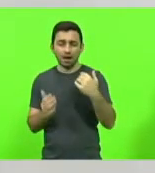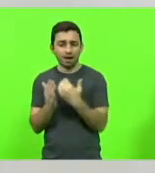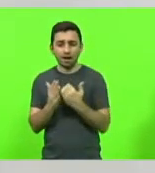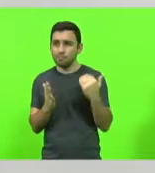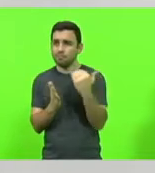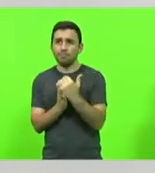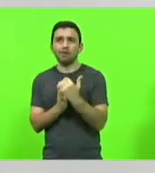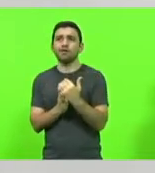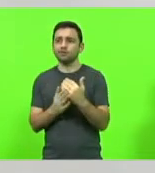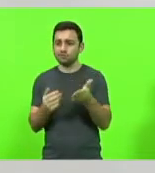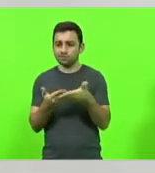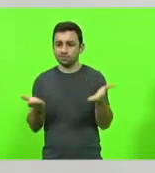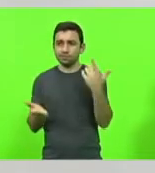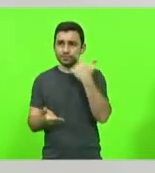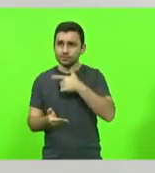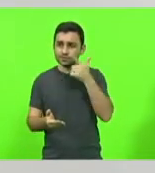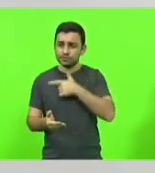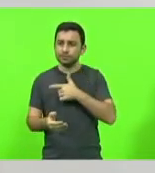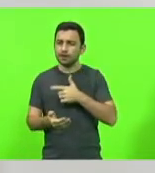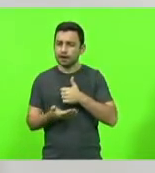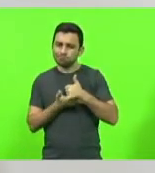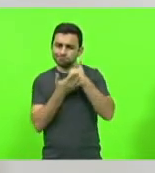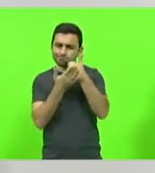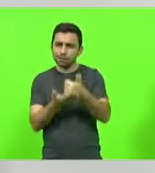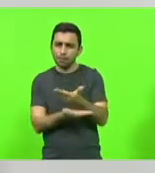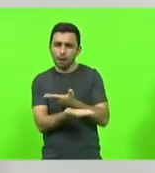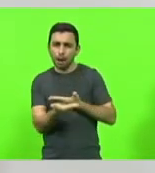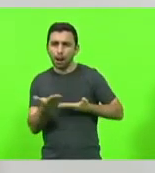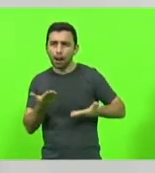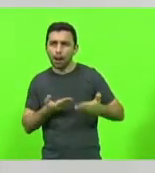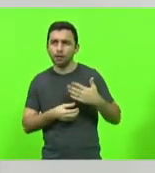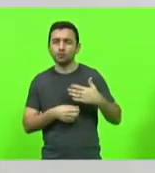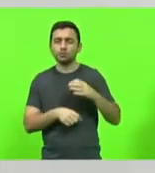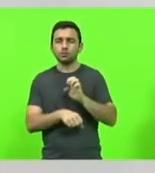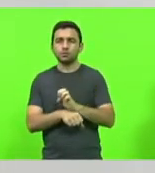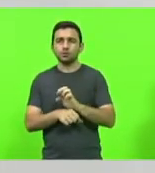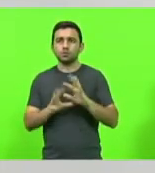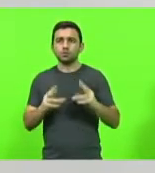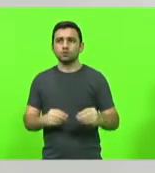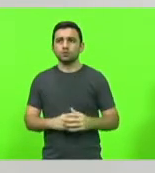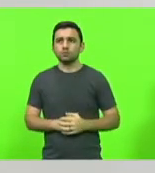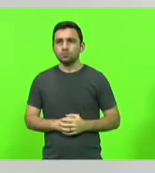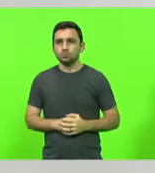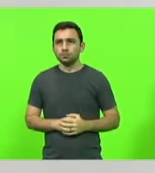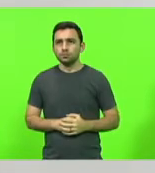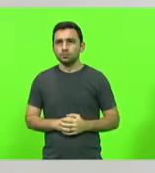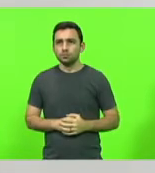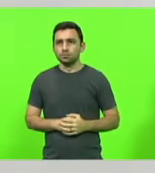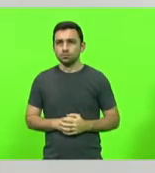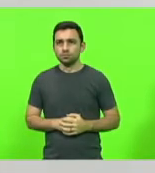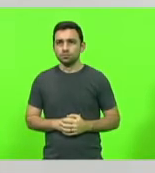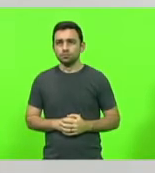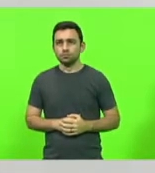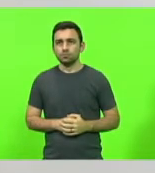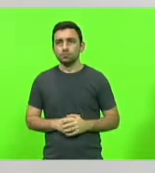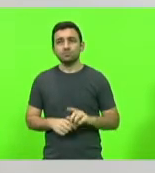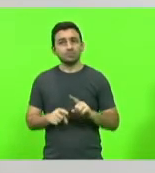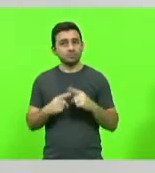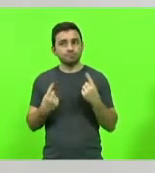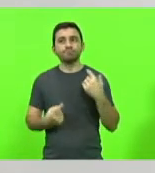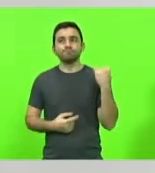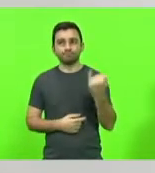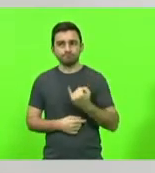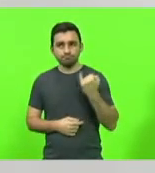maneira de se fazer saúde espalhado no estado inteiro. Então, 30 segundos, deputado. Obrigado, senhor presidente. Então, é